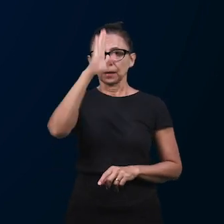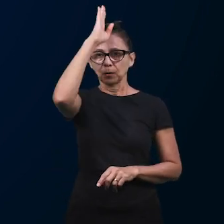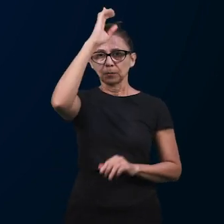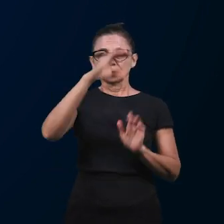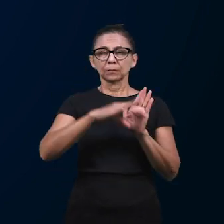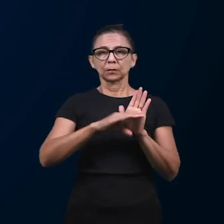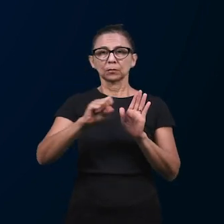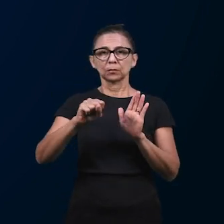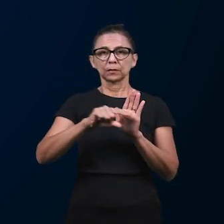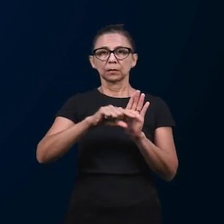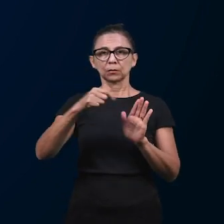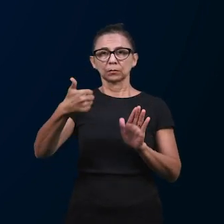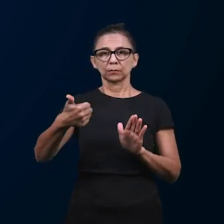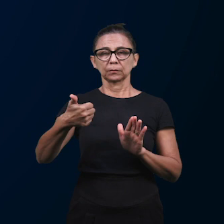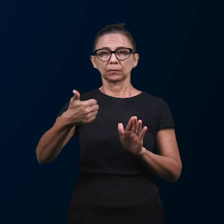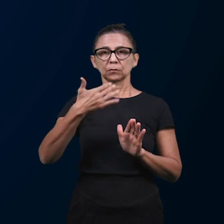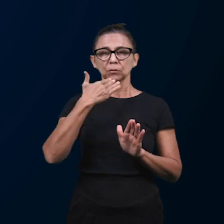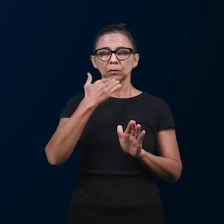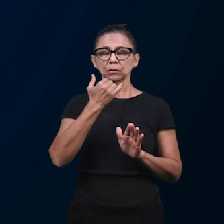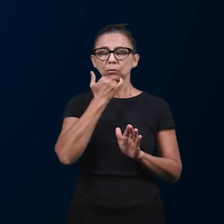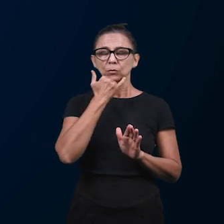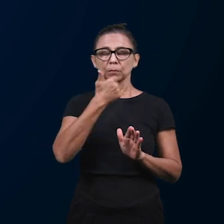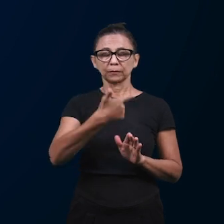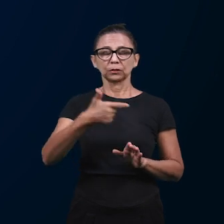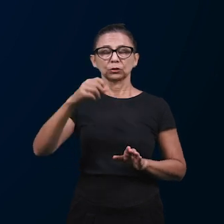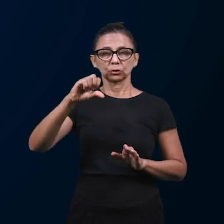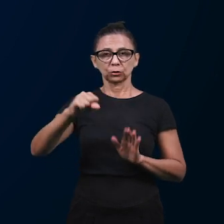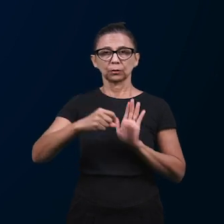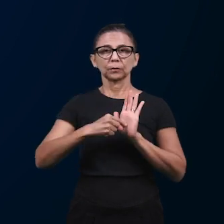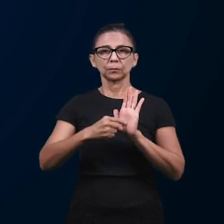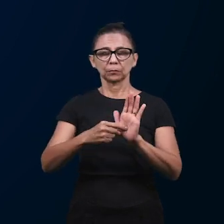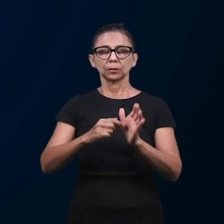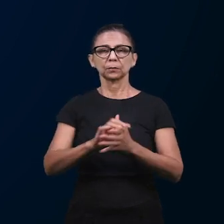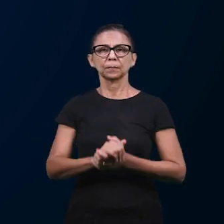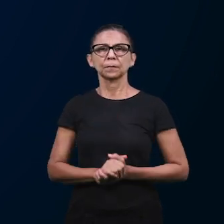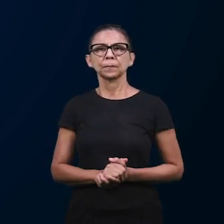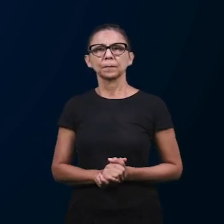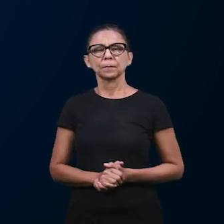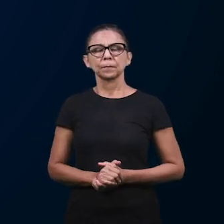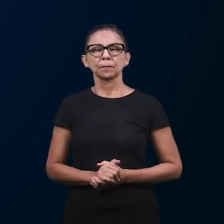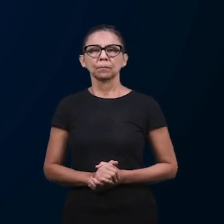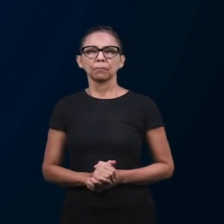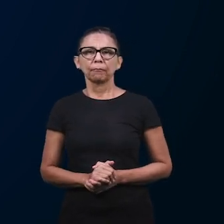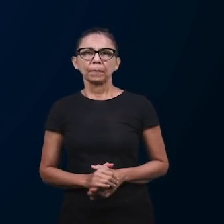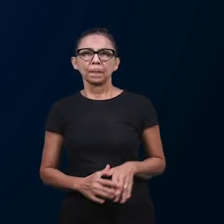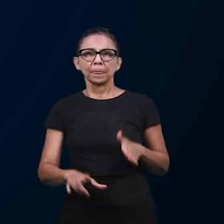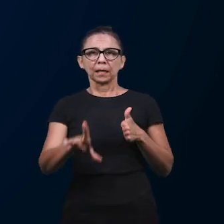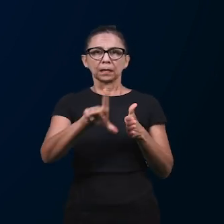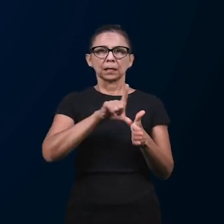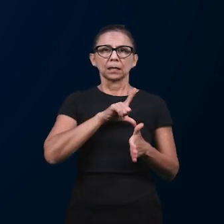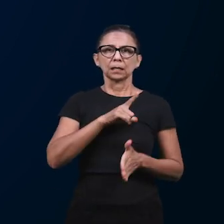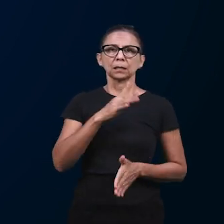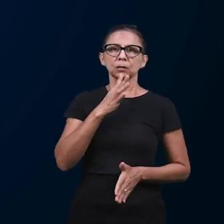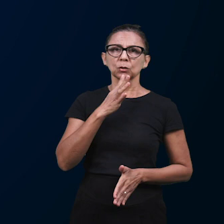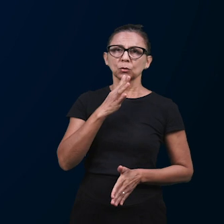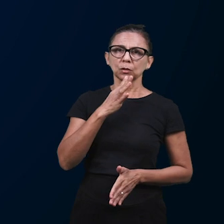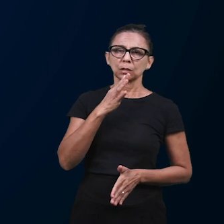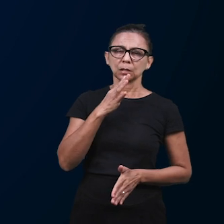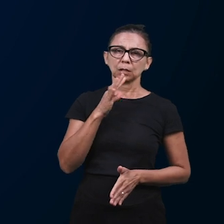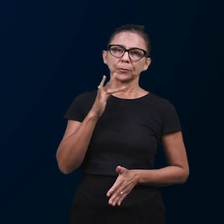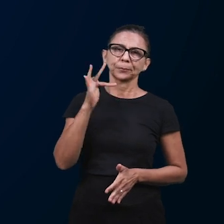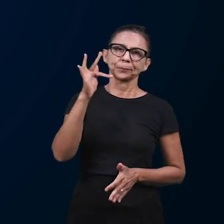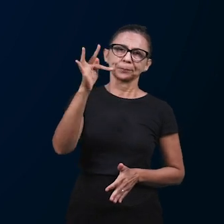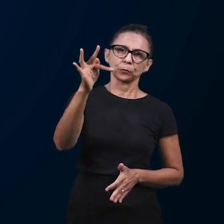8, versículo 29, diz o seguinte: porque os que dantes conheceu, também os predestinou